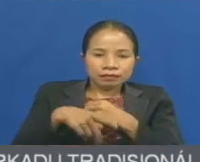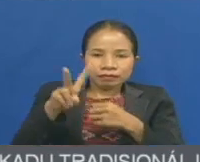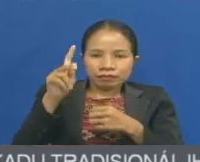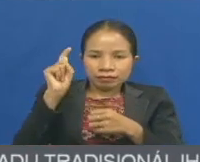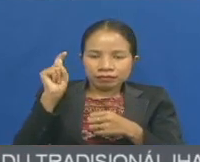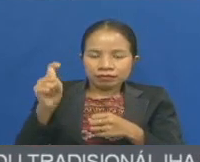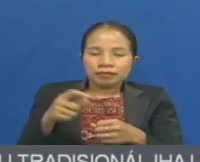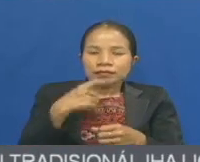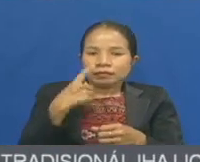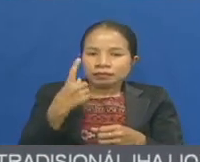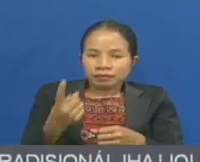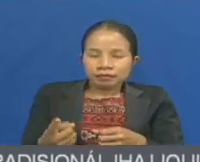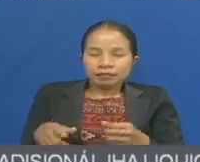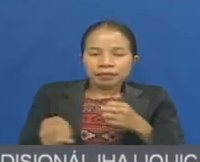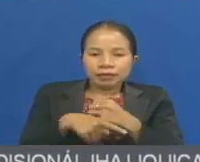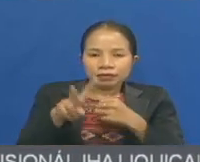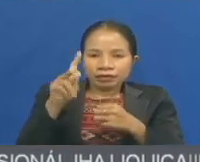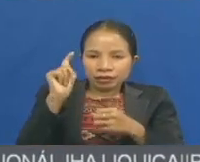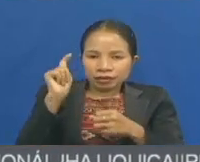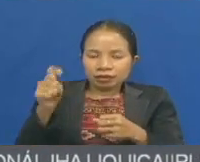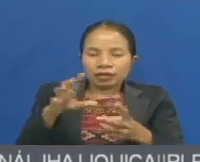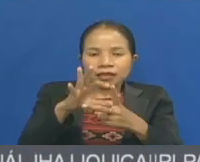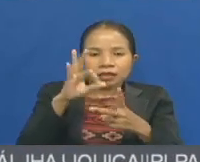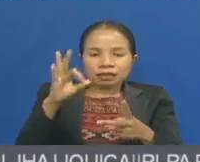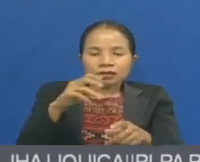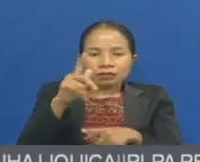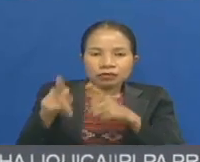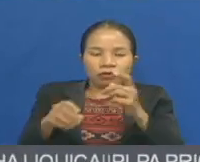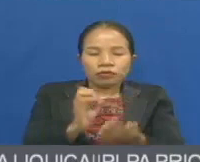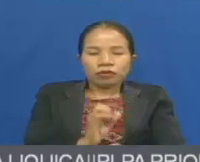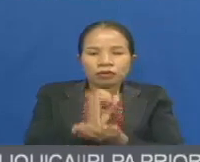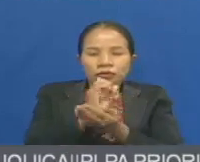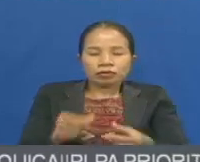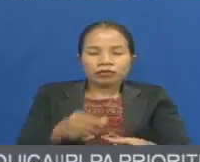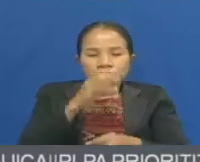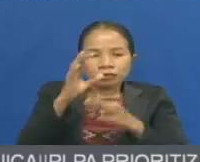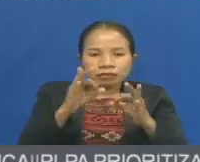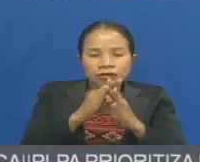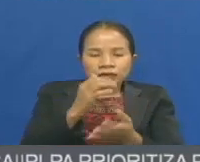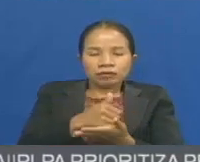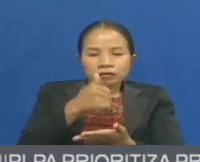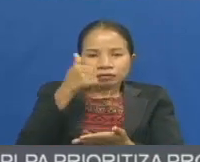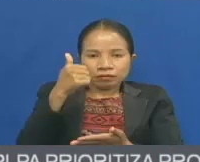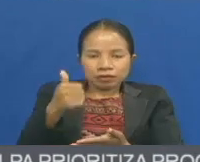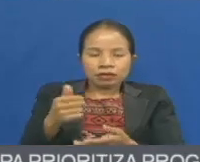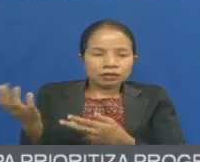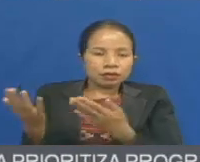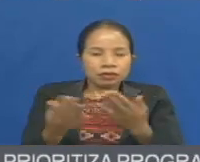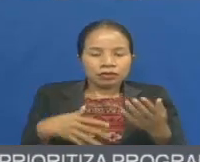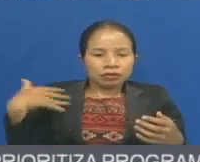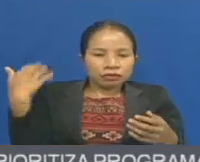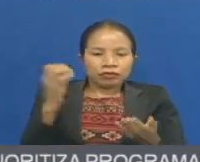de Timor ne hateten. Partido Os Verdes e a eleição mak povo ekusi fofiar horipasa e a barreira. Selori